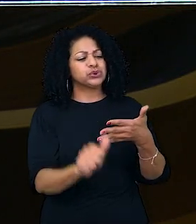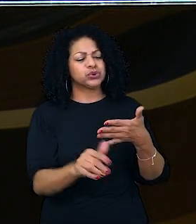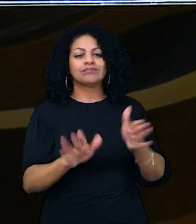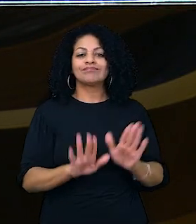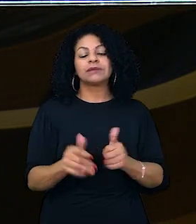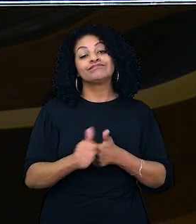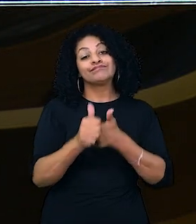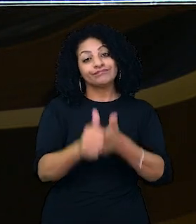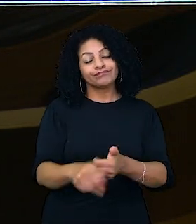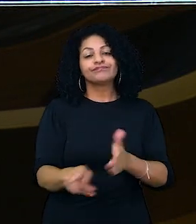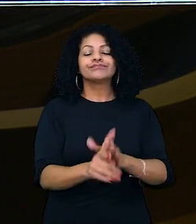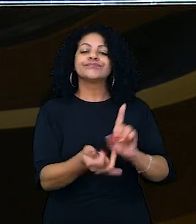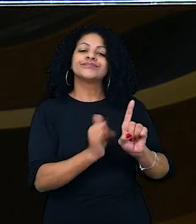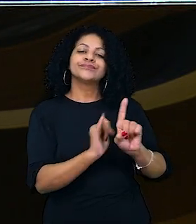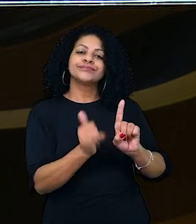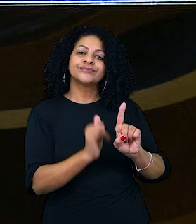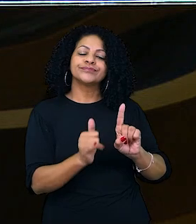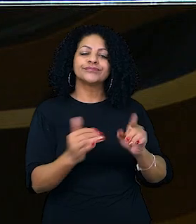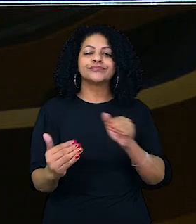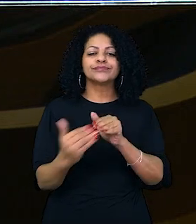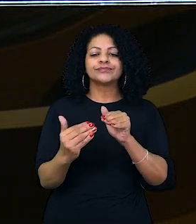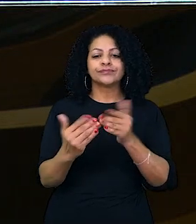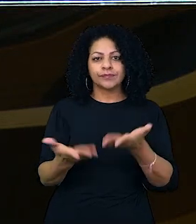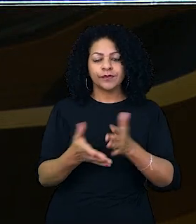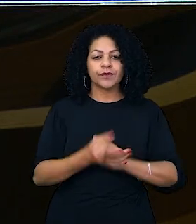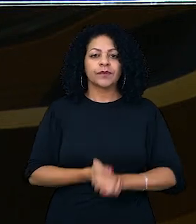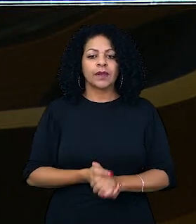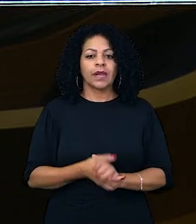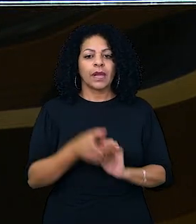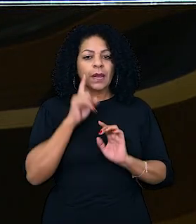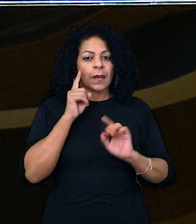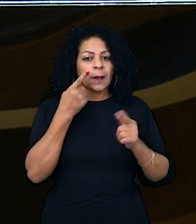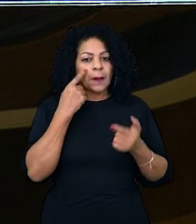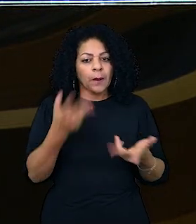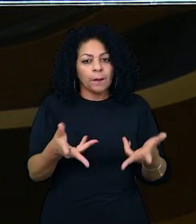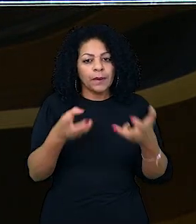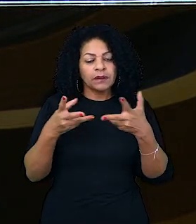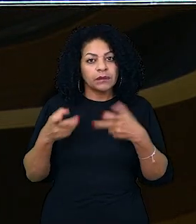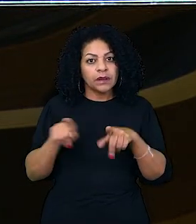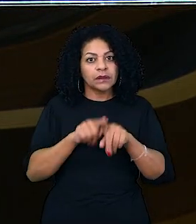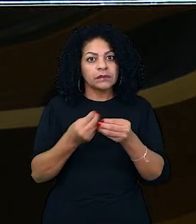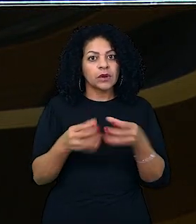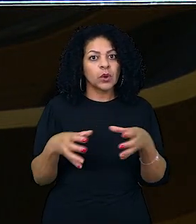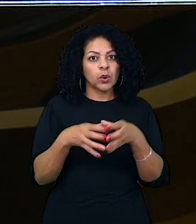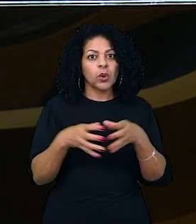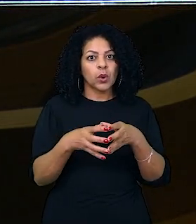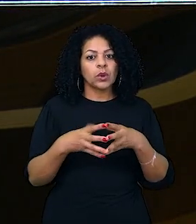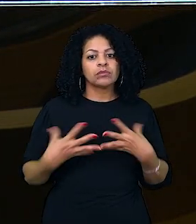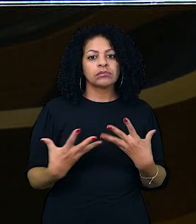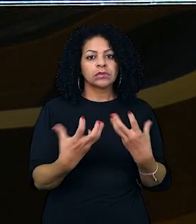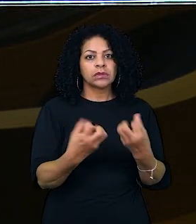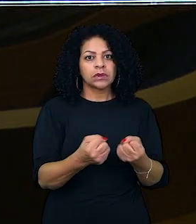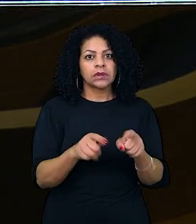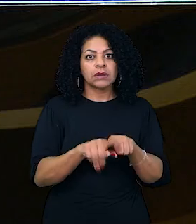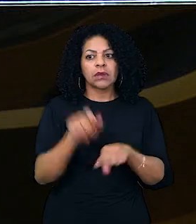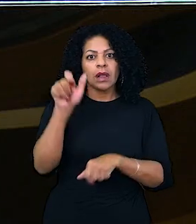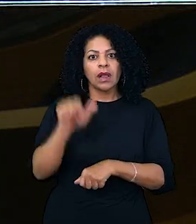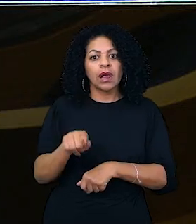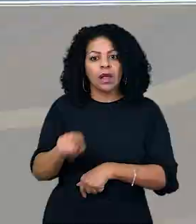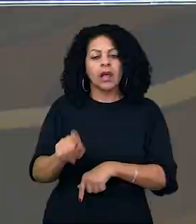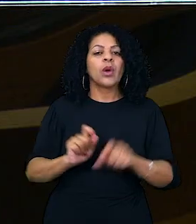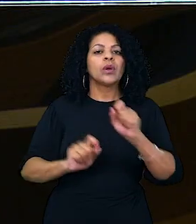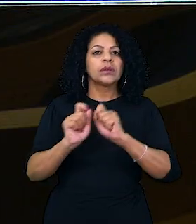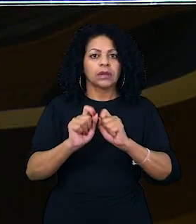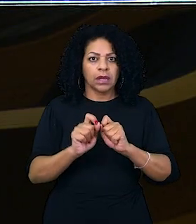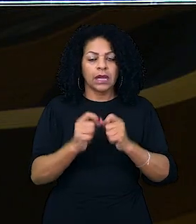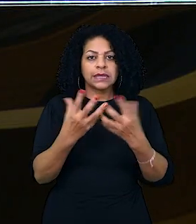seguiu o entendimento do relator. Verifiquei que a Corte Regional consignou ter sido admitido, né, pela